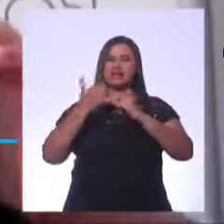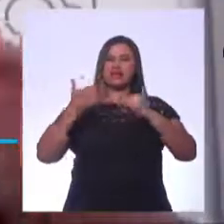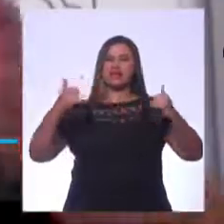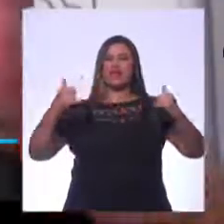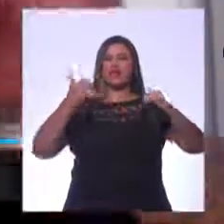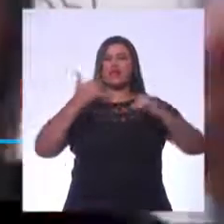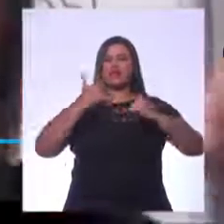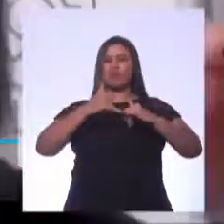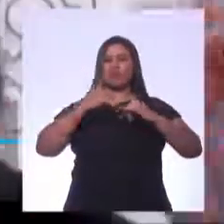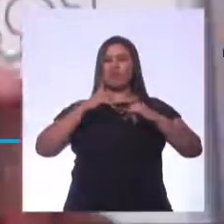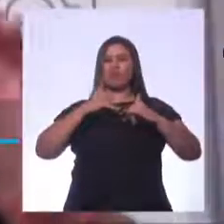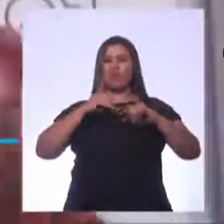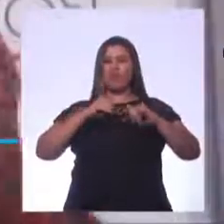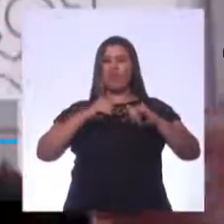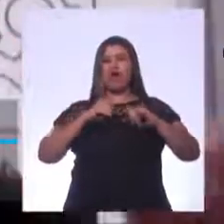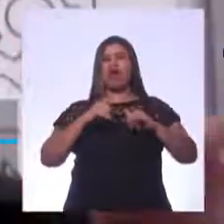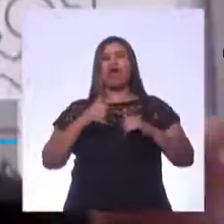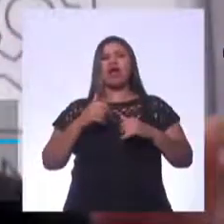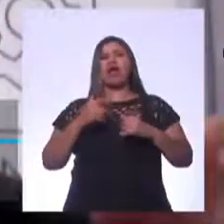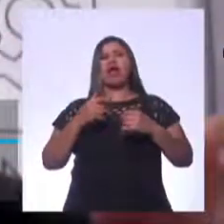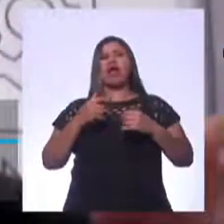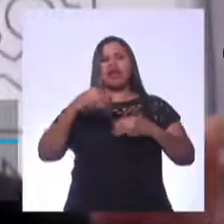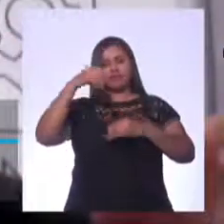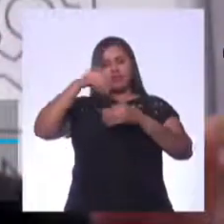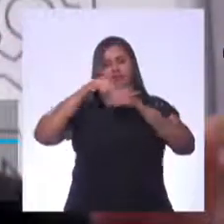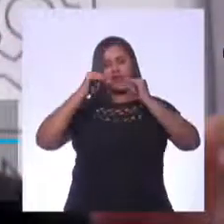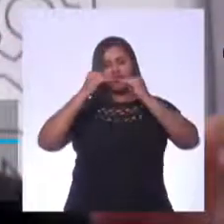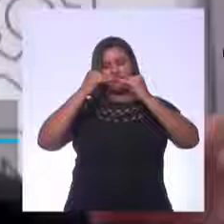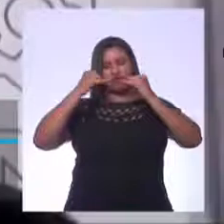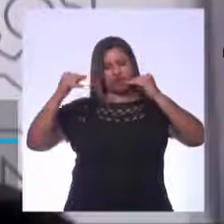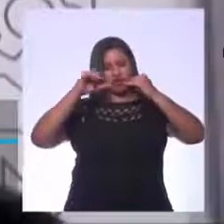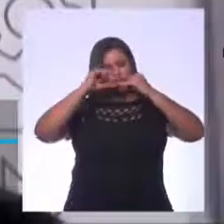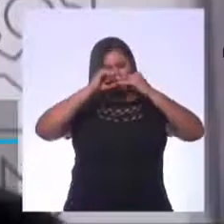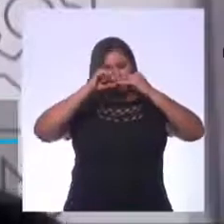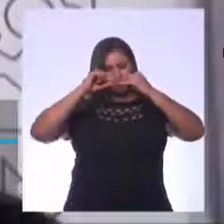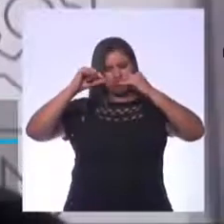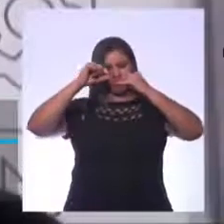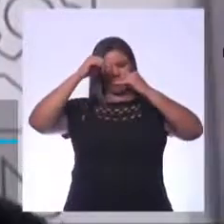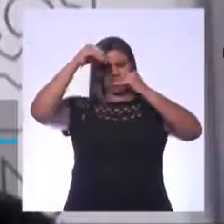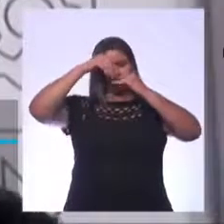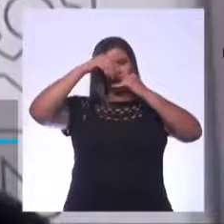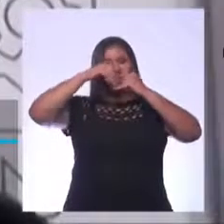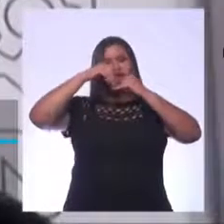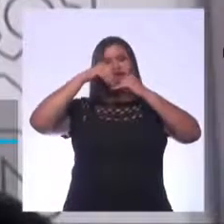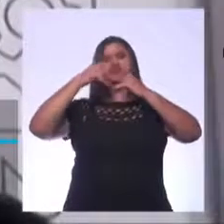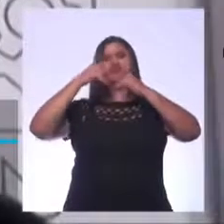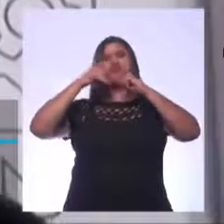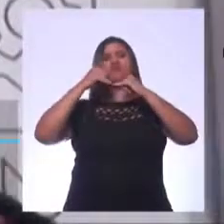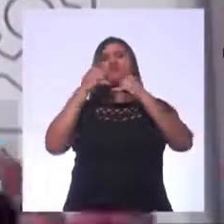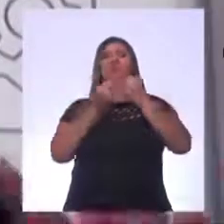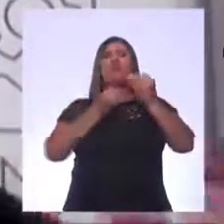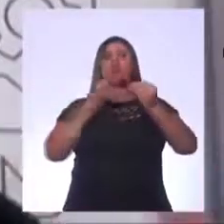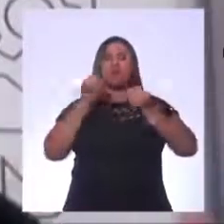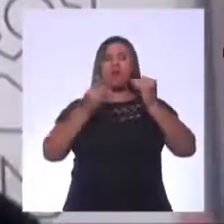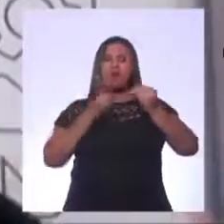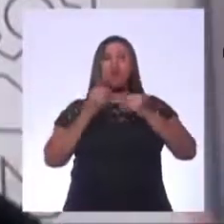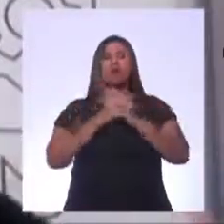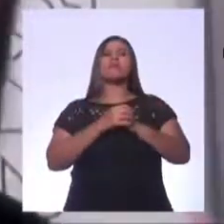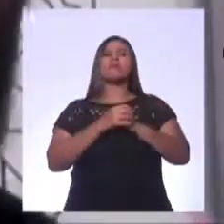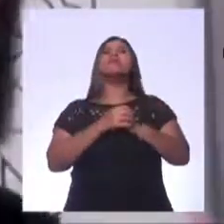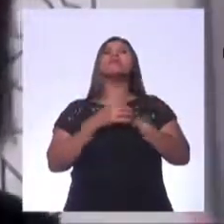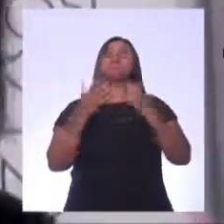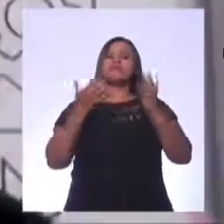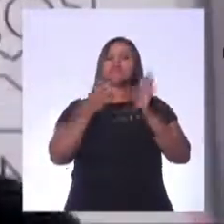ela transita dentro dos fios condutores? É nesse momento que a gente vai falar um pouquinho sobre aqueles 3